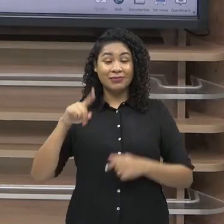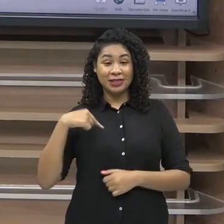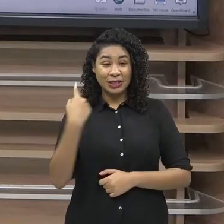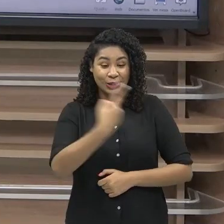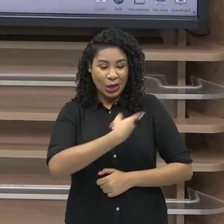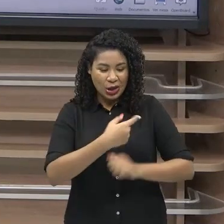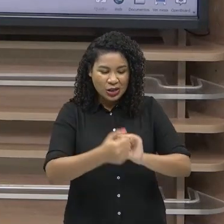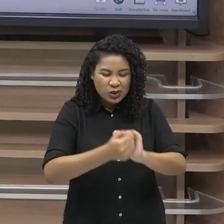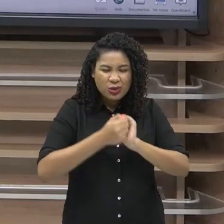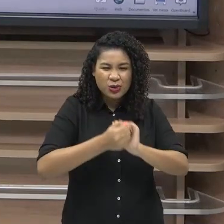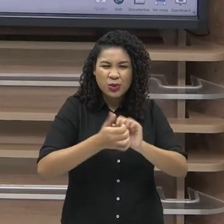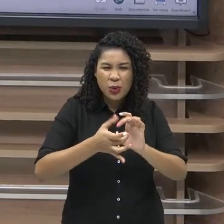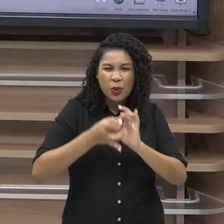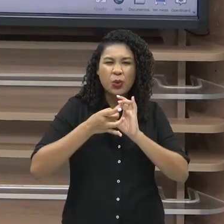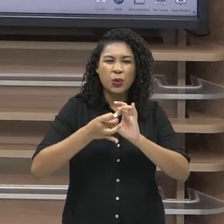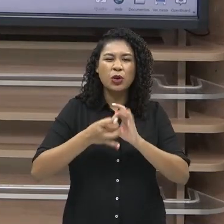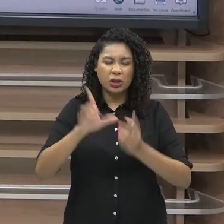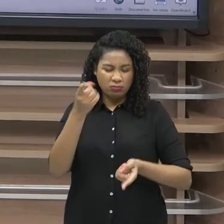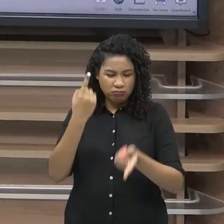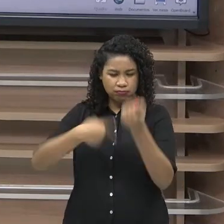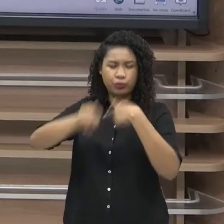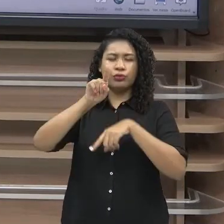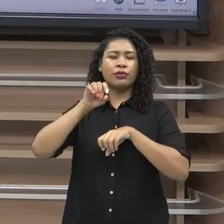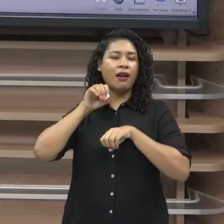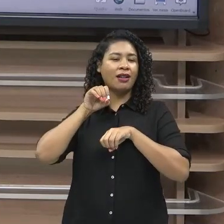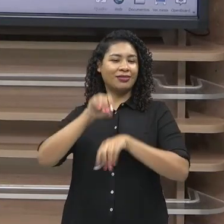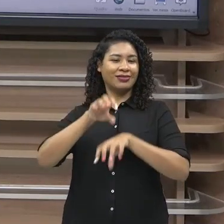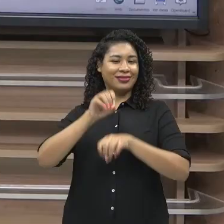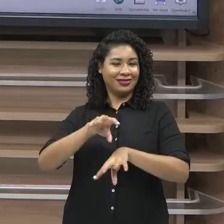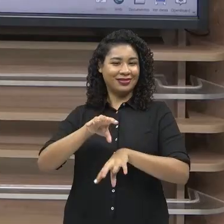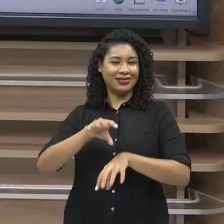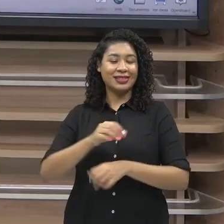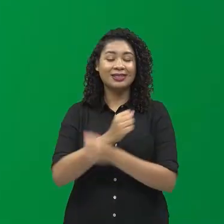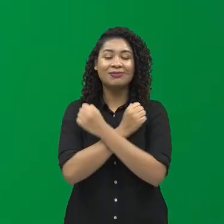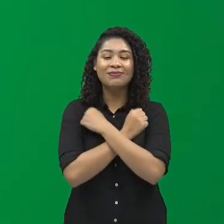construirmos juntos educação. Um grande abraço.